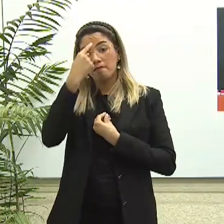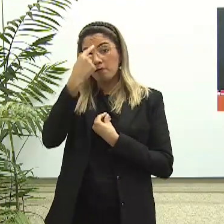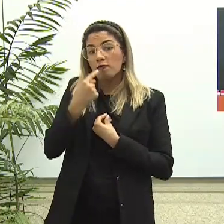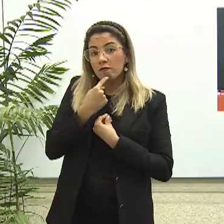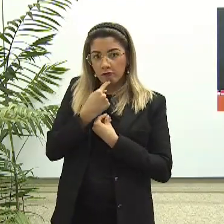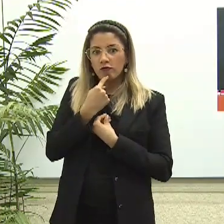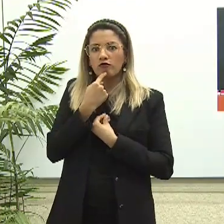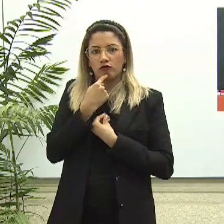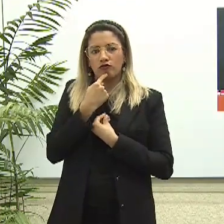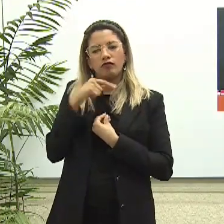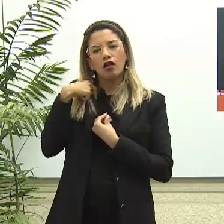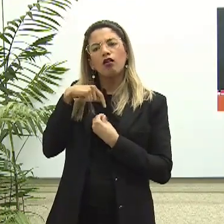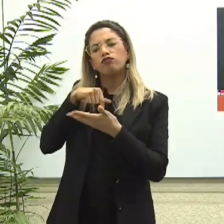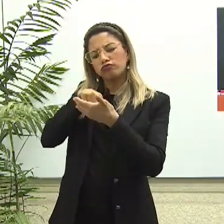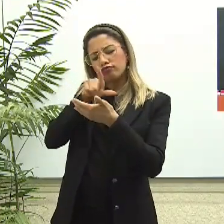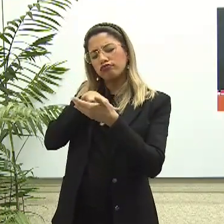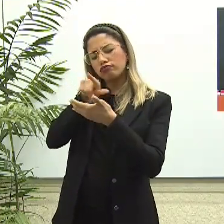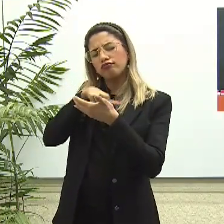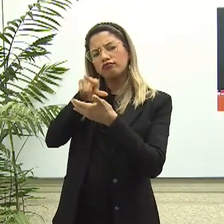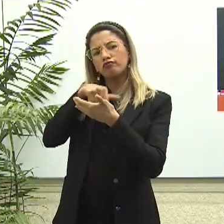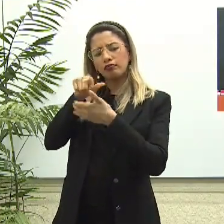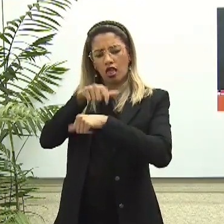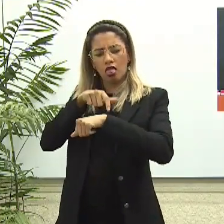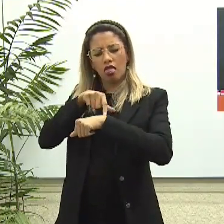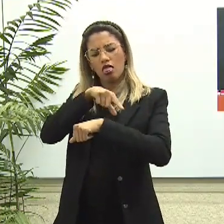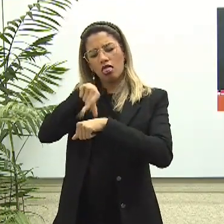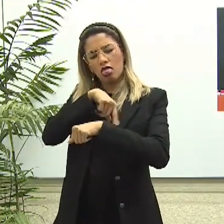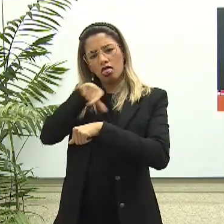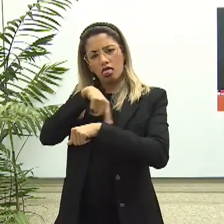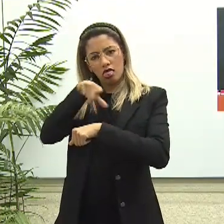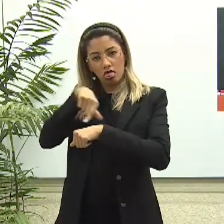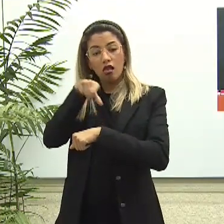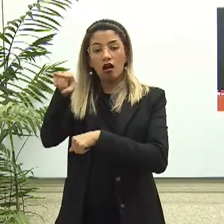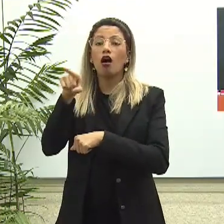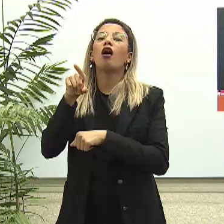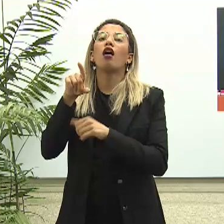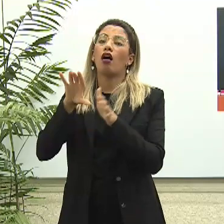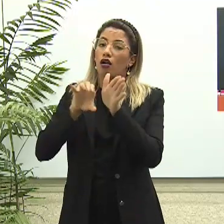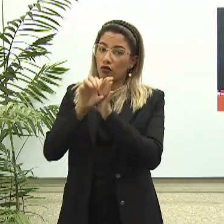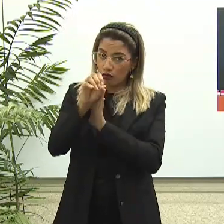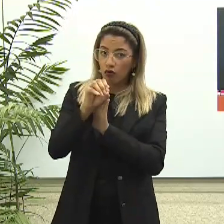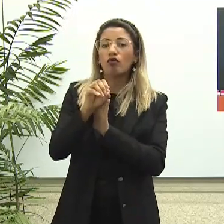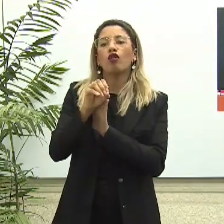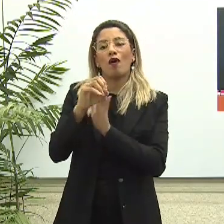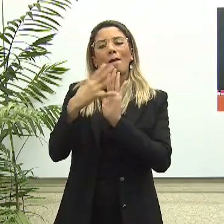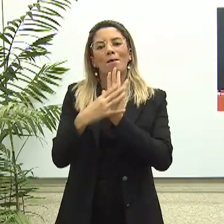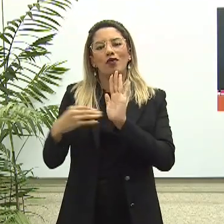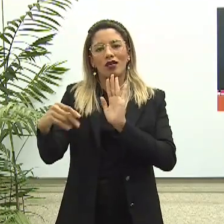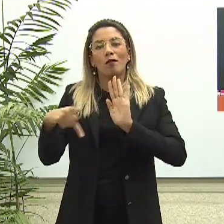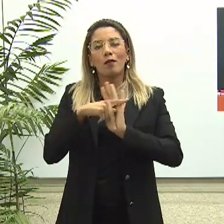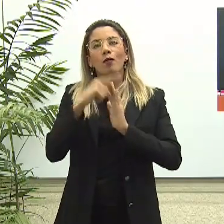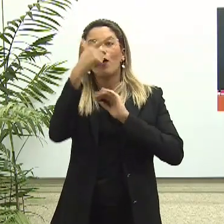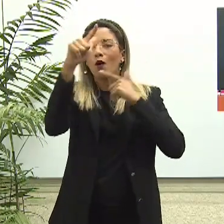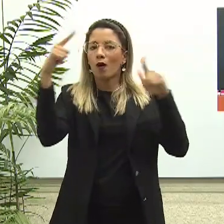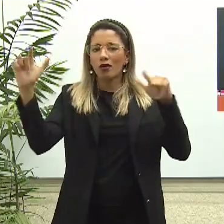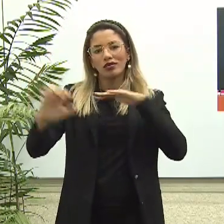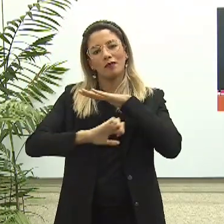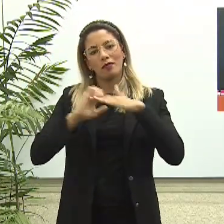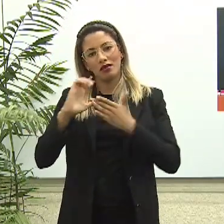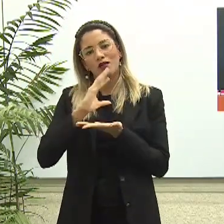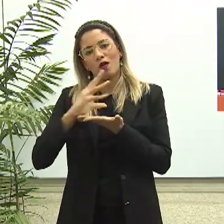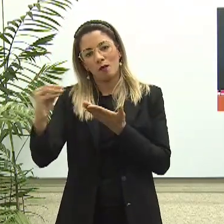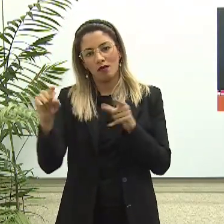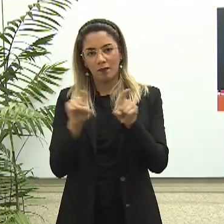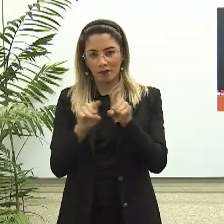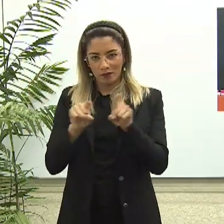tempo quanto mais tempo eu fico E aí o modelo da Google vai ser copiado por todas as outras empresas quanto mais tempo eu fico na na plataforma mais